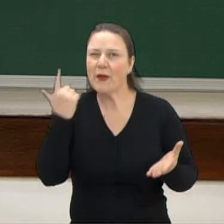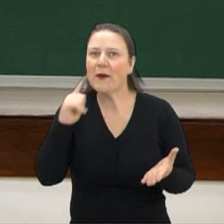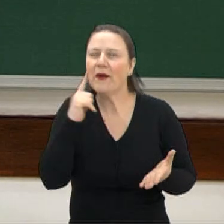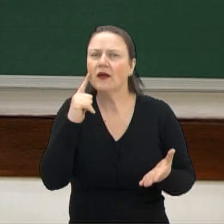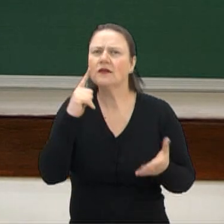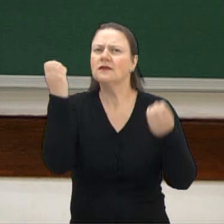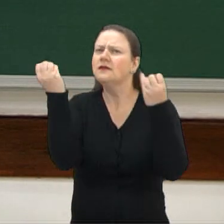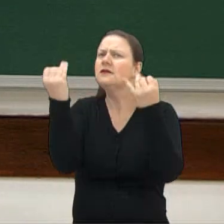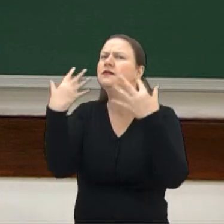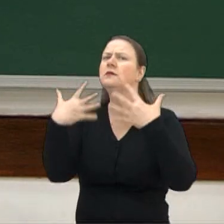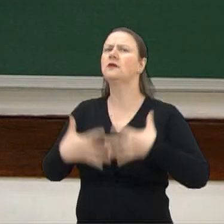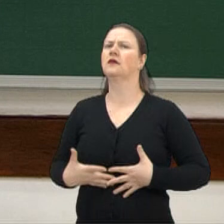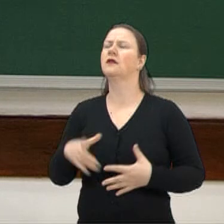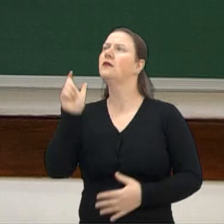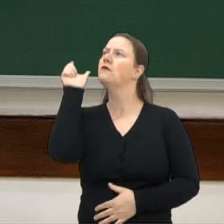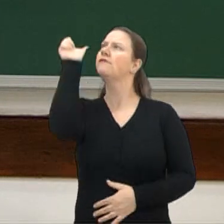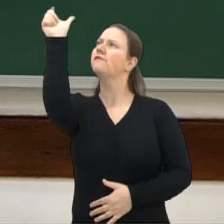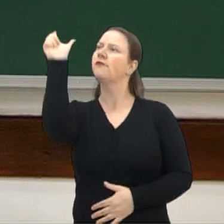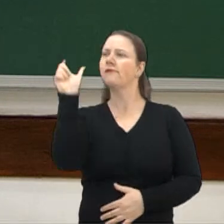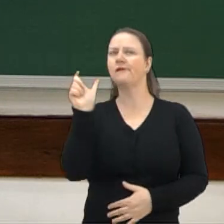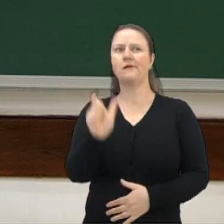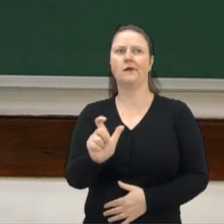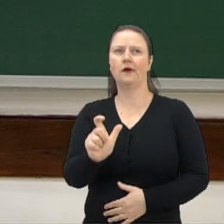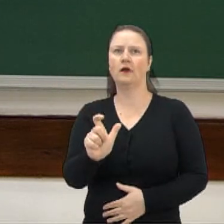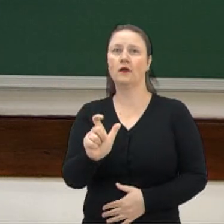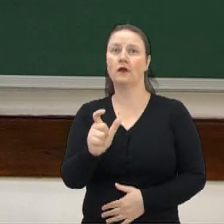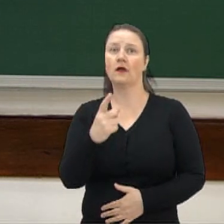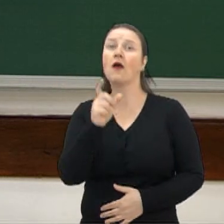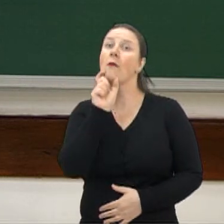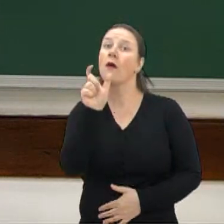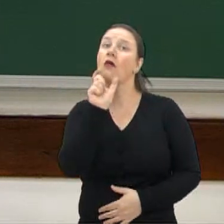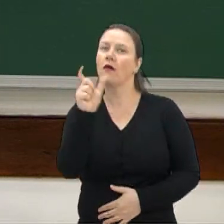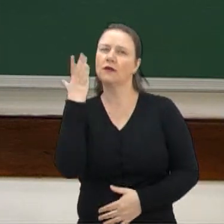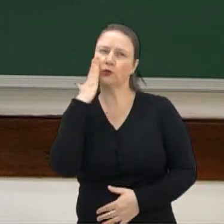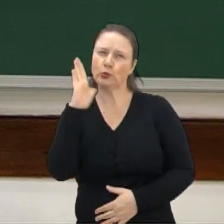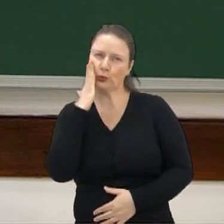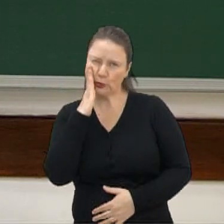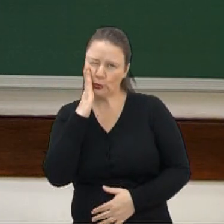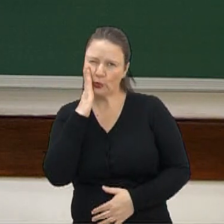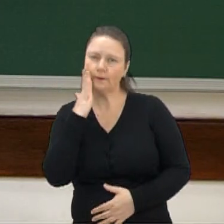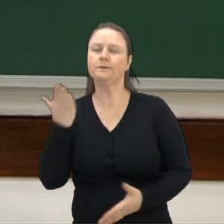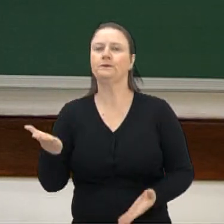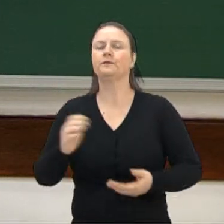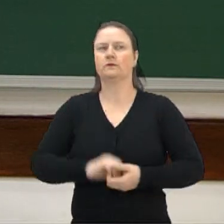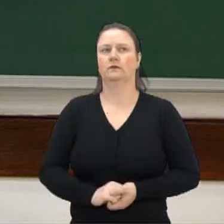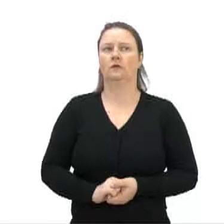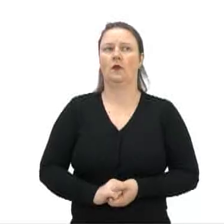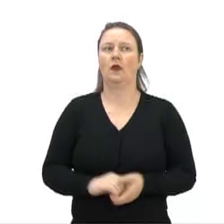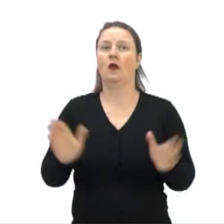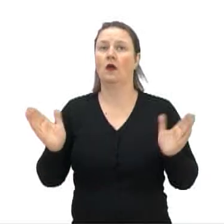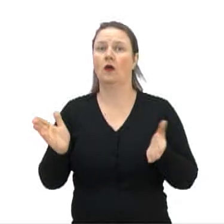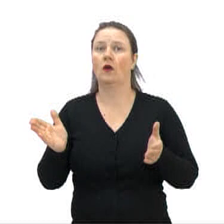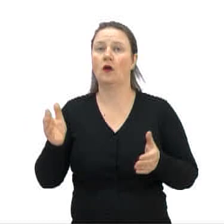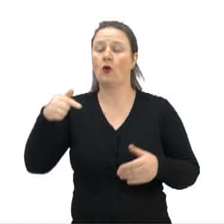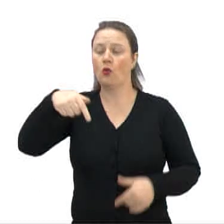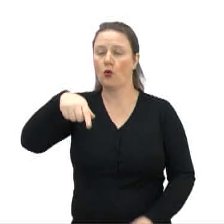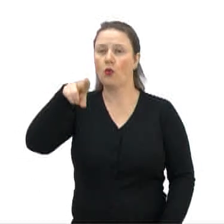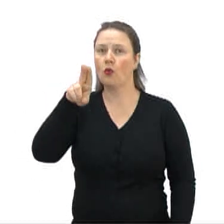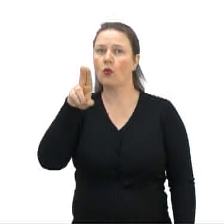Conseguiram explicar o que significam esses termos? Vamos ver? Olha só. Quantitativo